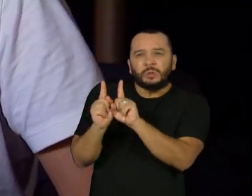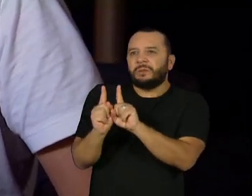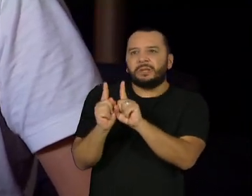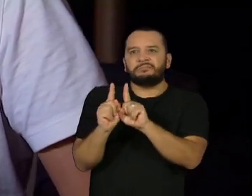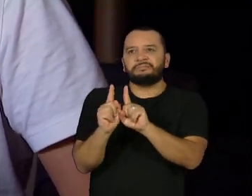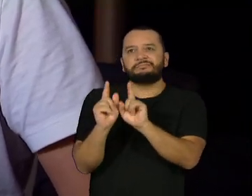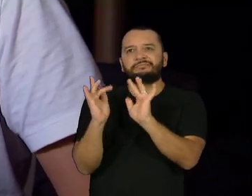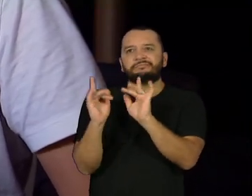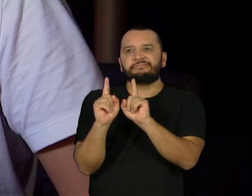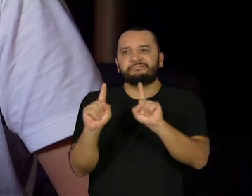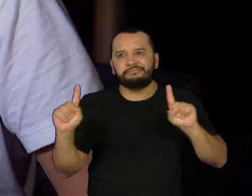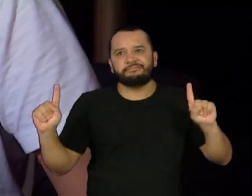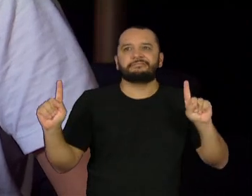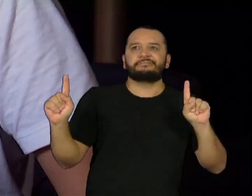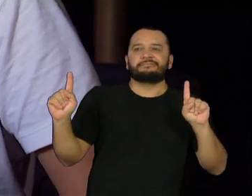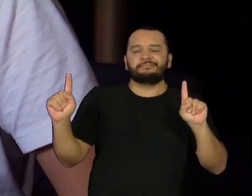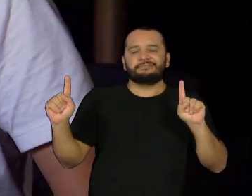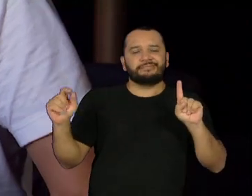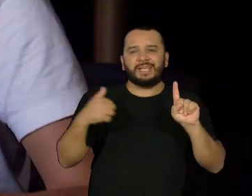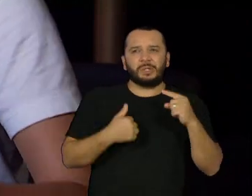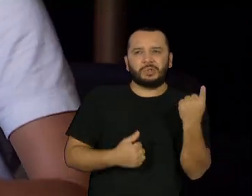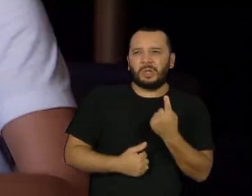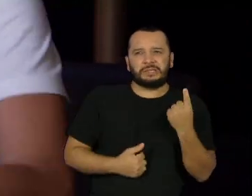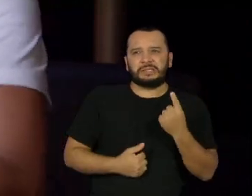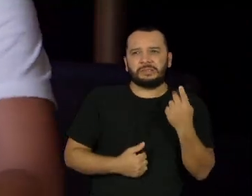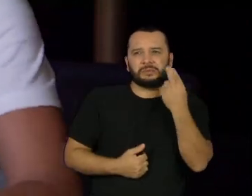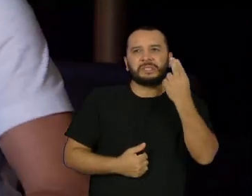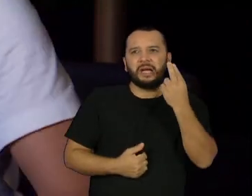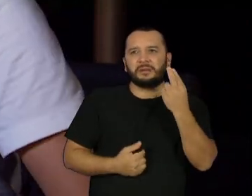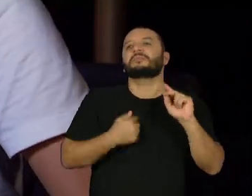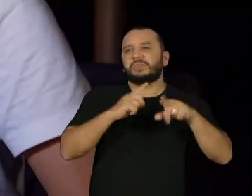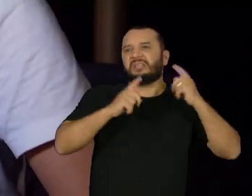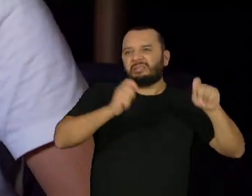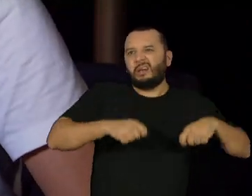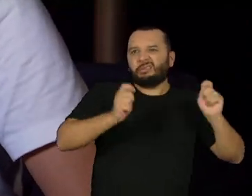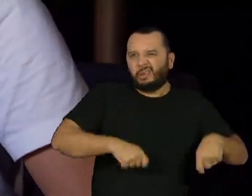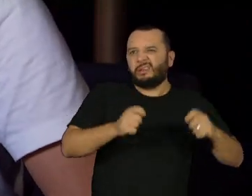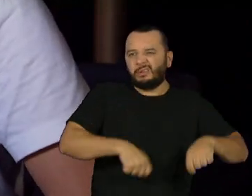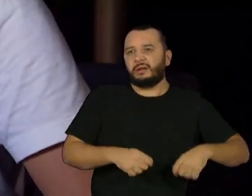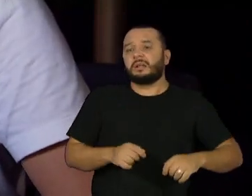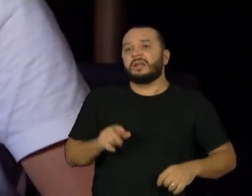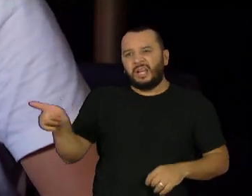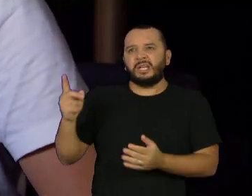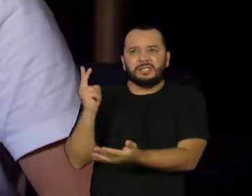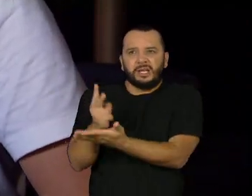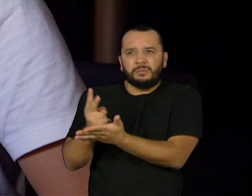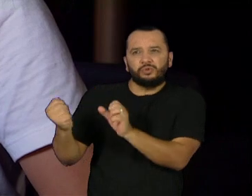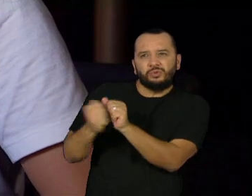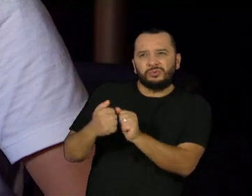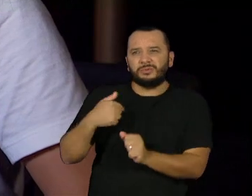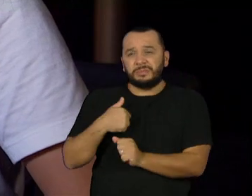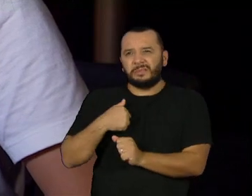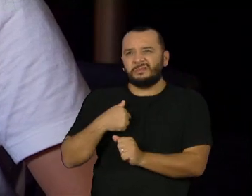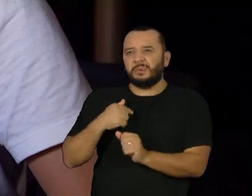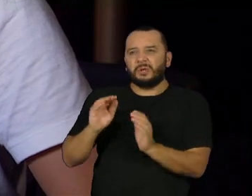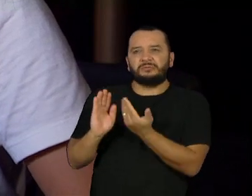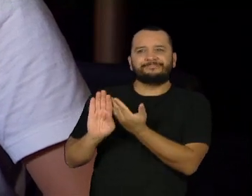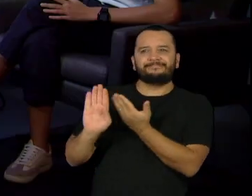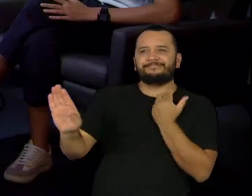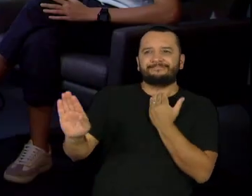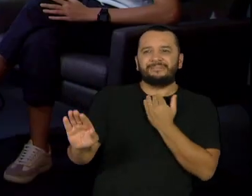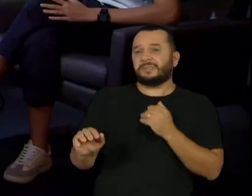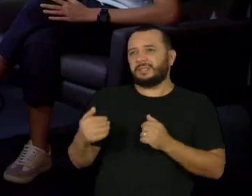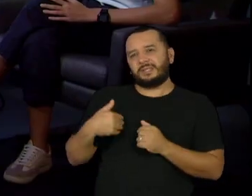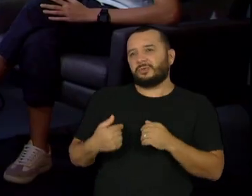a sempre ter ele ali, assim, velejando comigo. E quando eu comecei a navegar em solitário, onde não havia